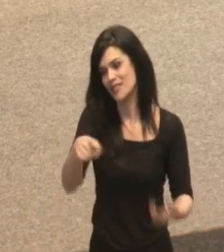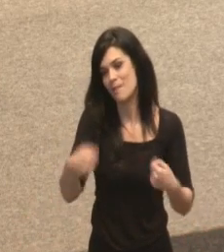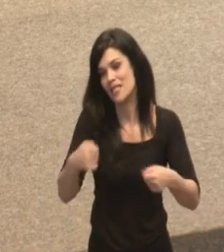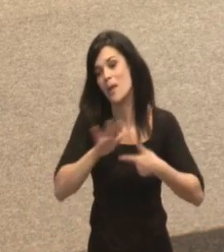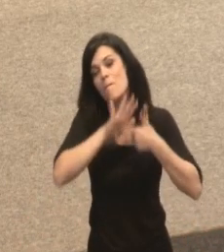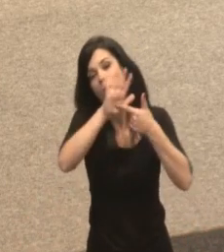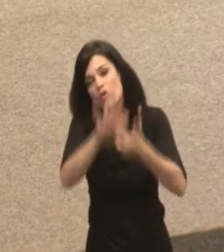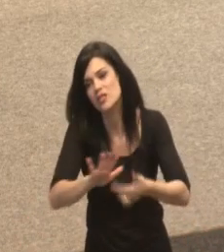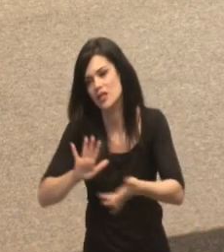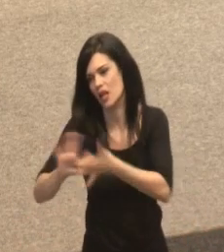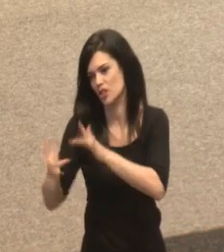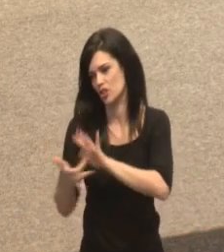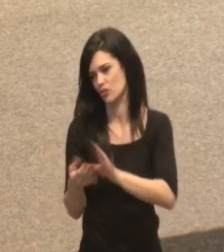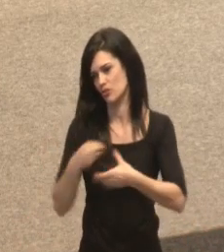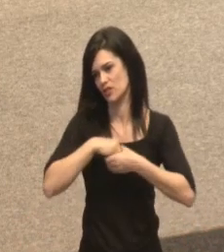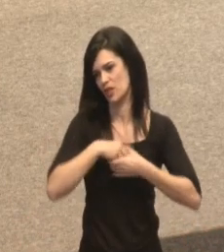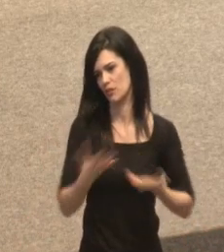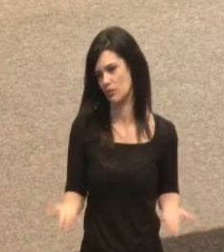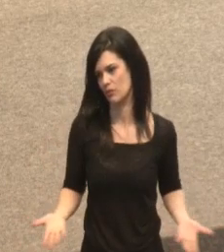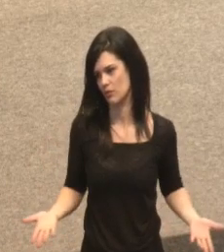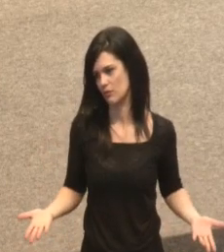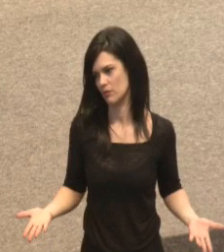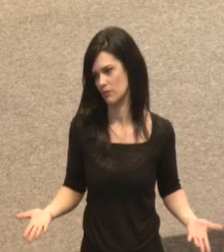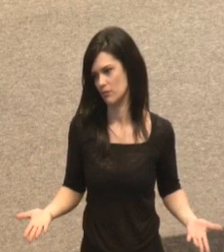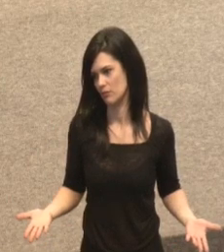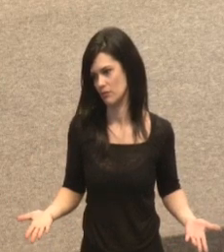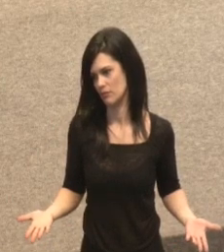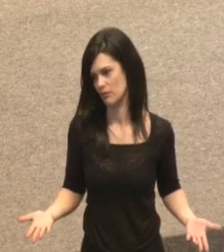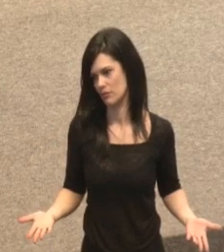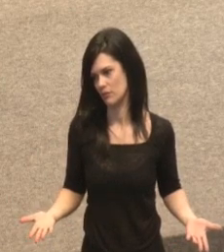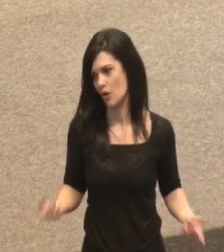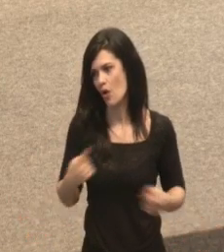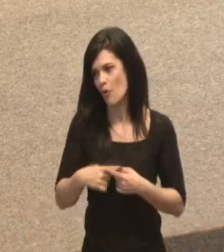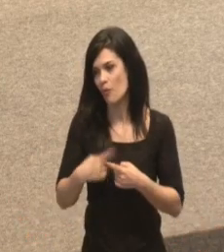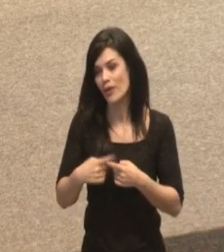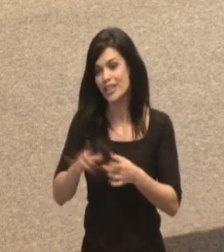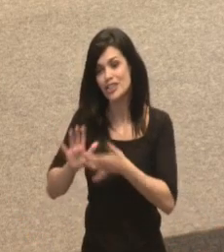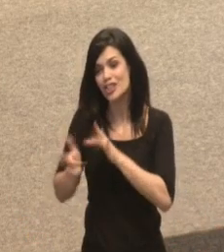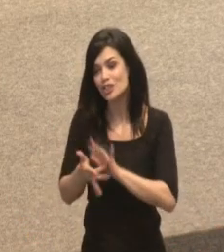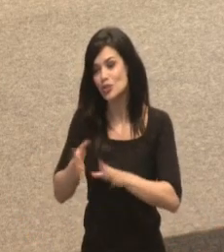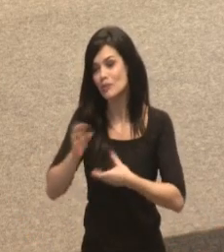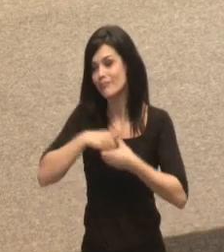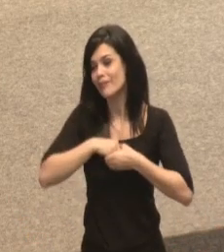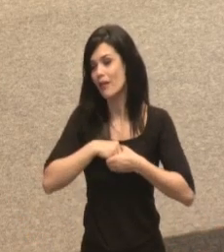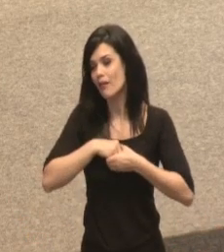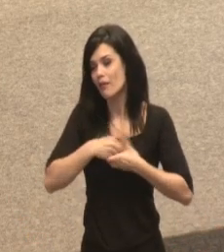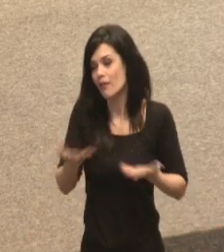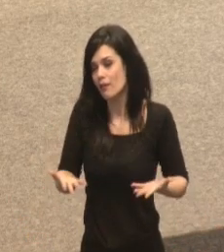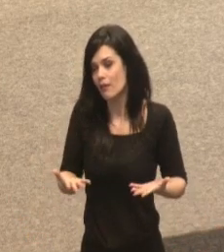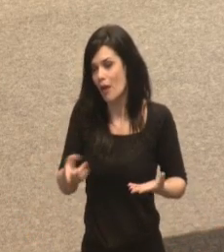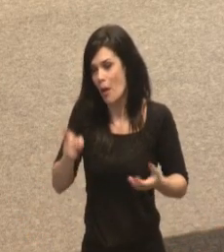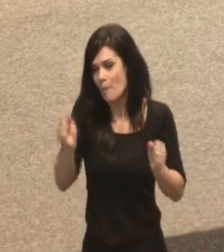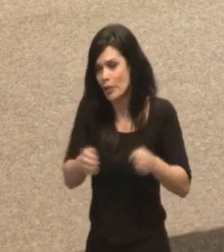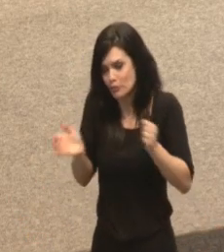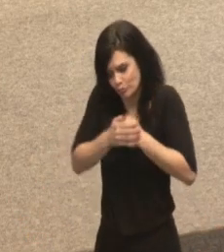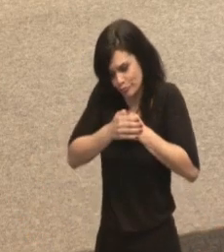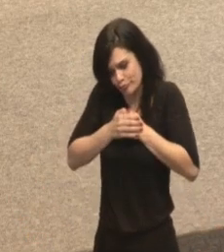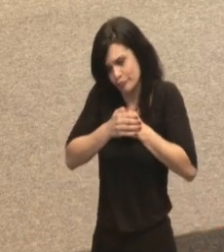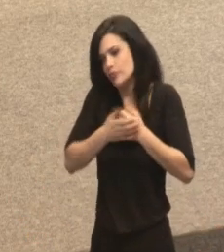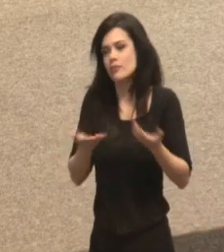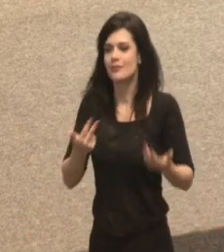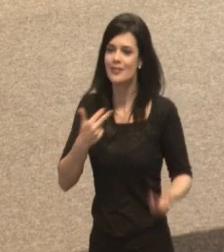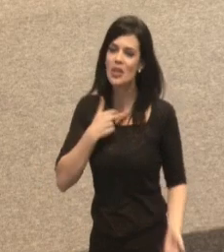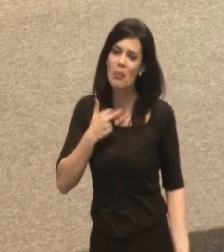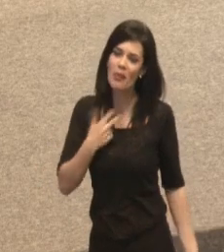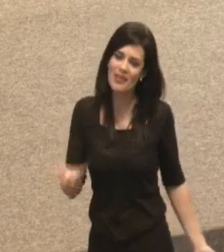vida em Cristo Jesus. Ele habita em nós, Ele reina em nós, e a vontade dEle é que isso